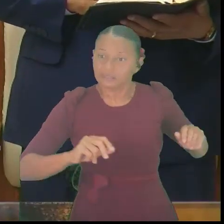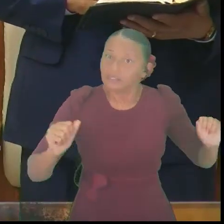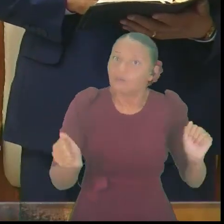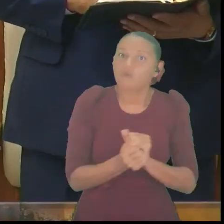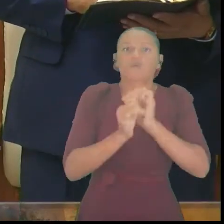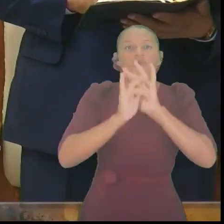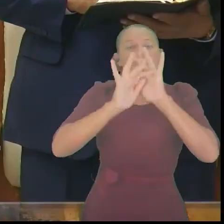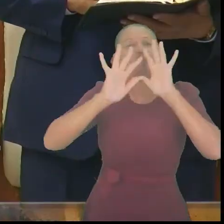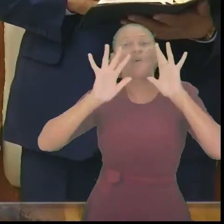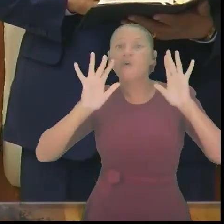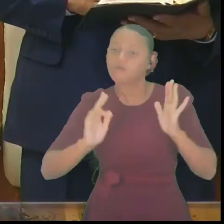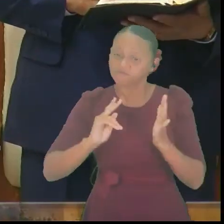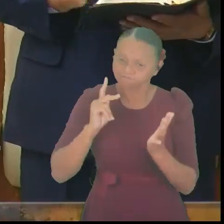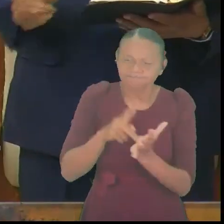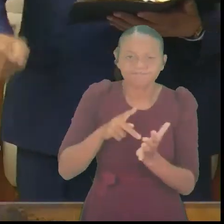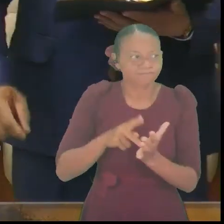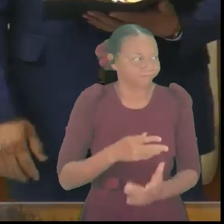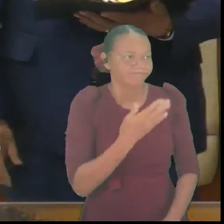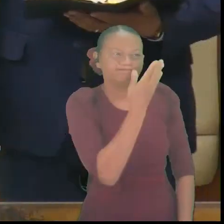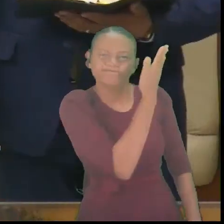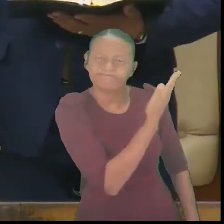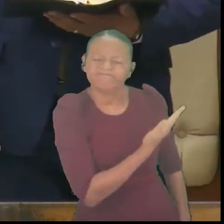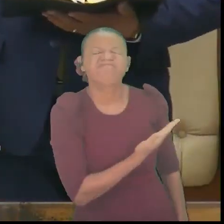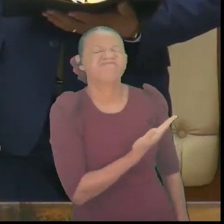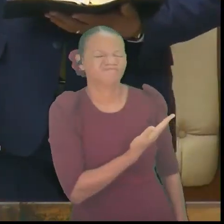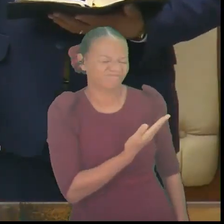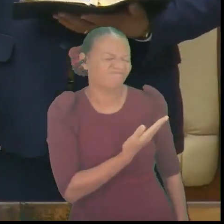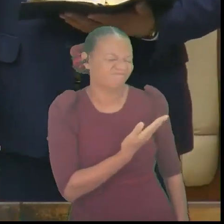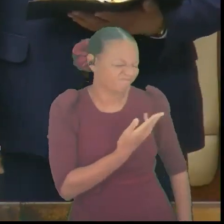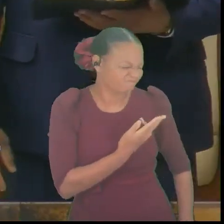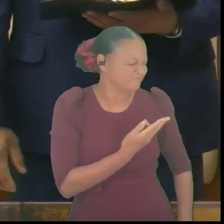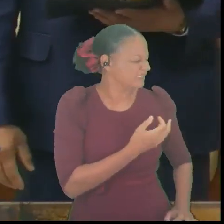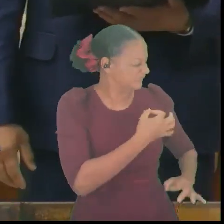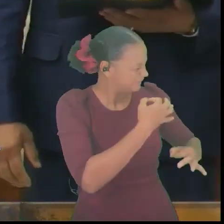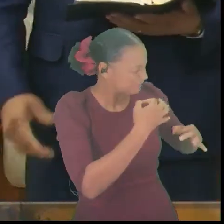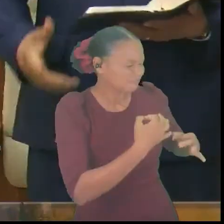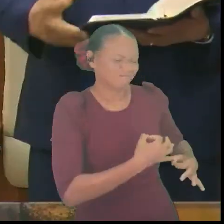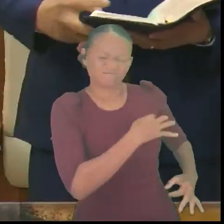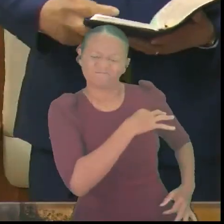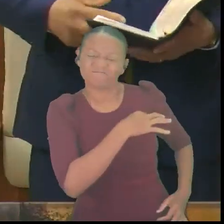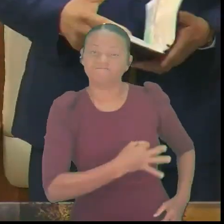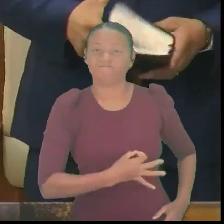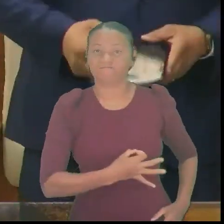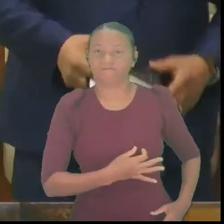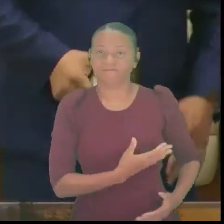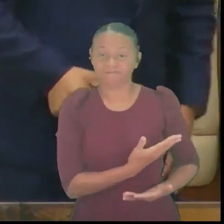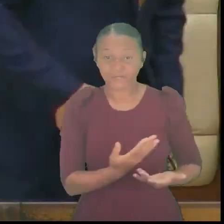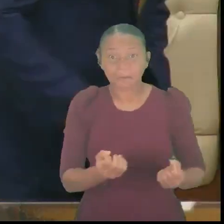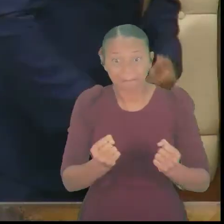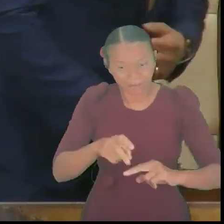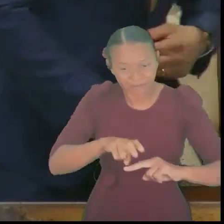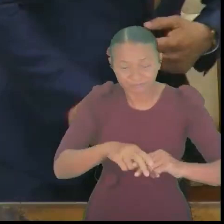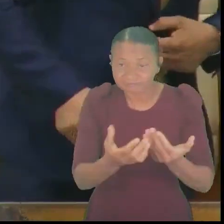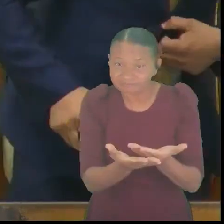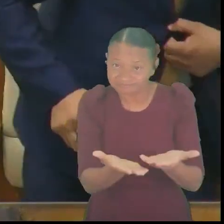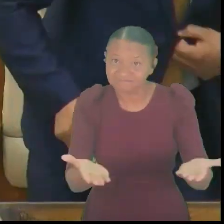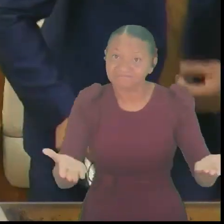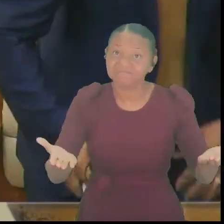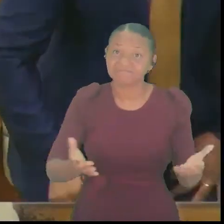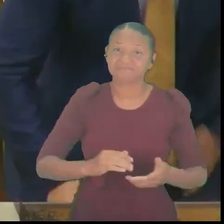na verdade, este homem era justo. Obrigado, irmãos, podeis tomar vossos